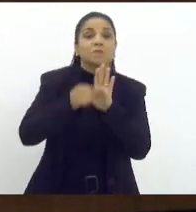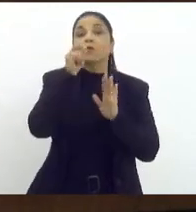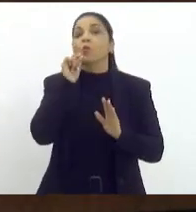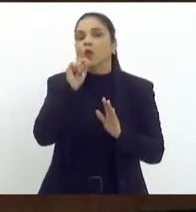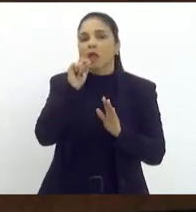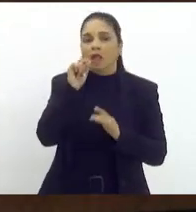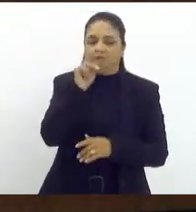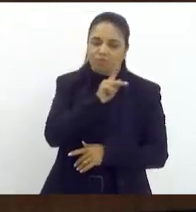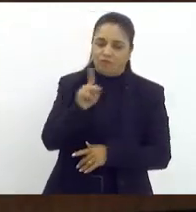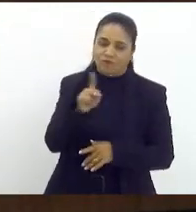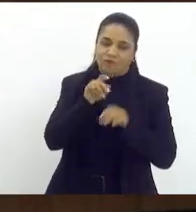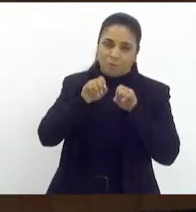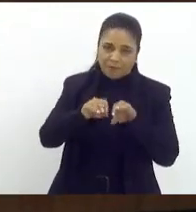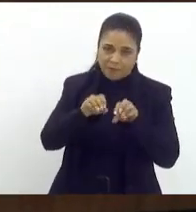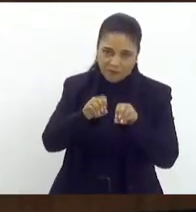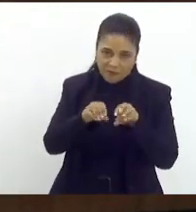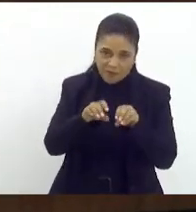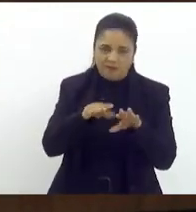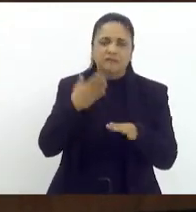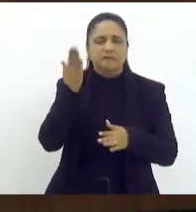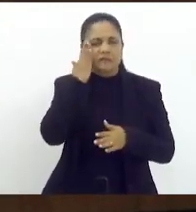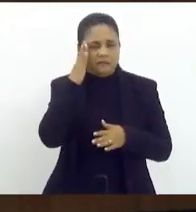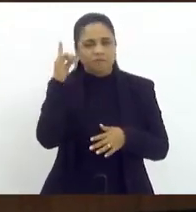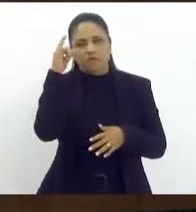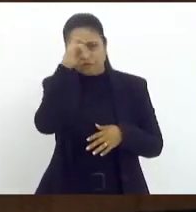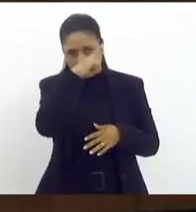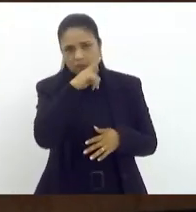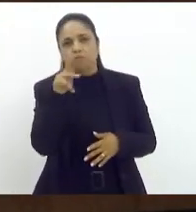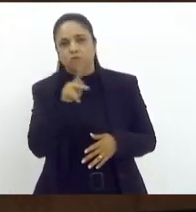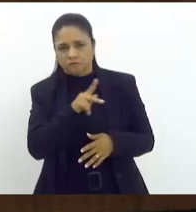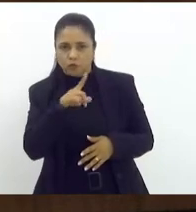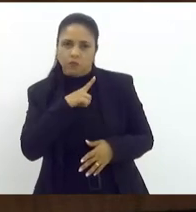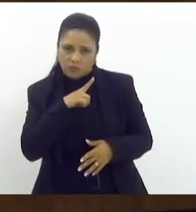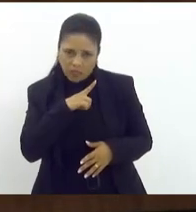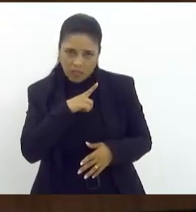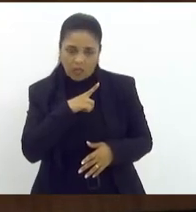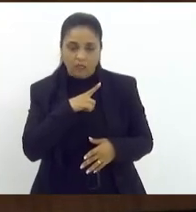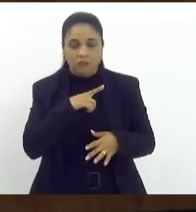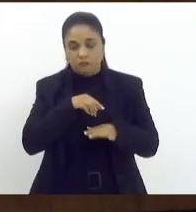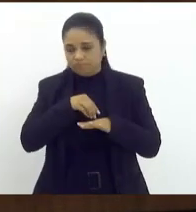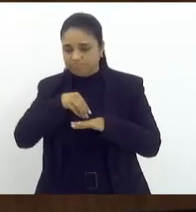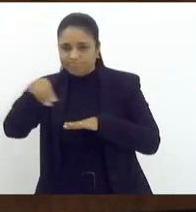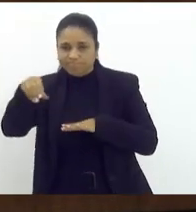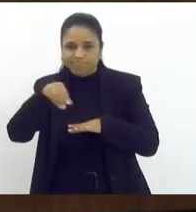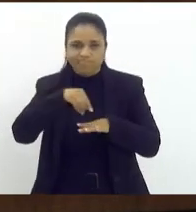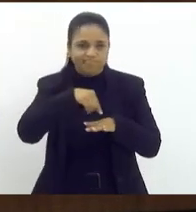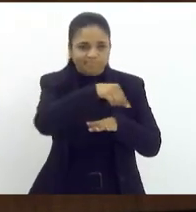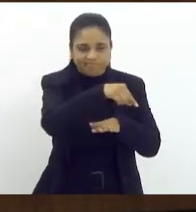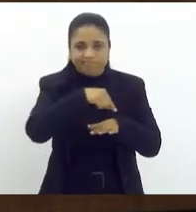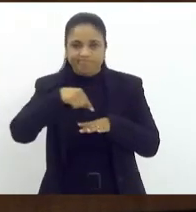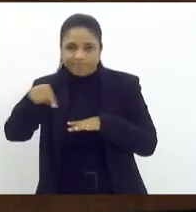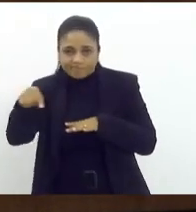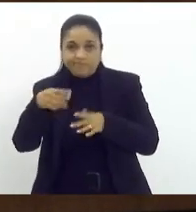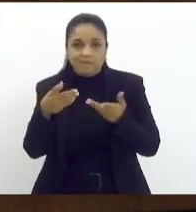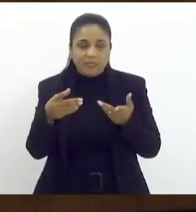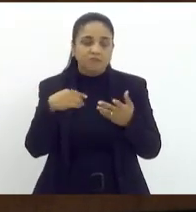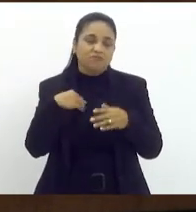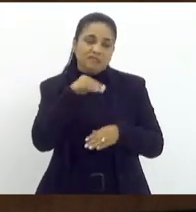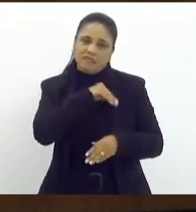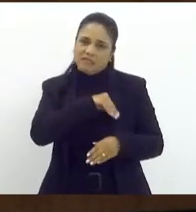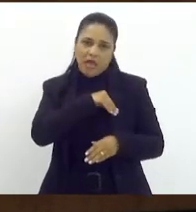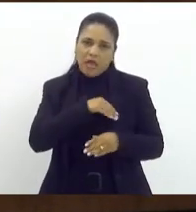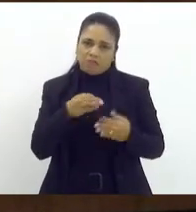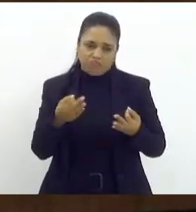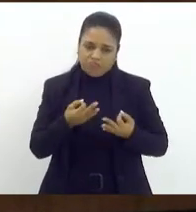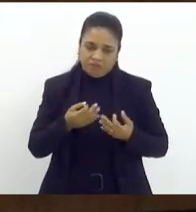nós sabemos a dificuldade normalmente que os professores têm às vezes deslocamento salário que não é um salário tão Digno